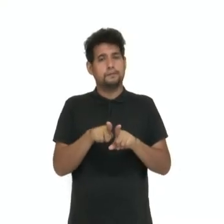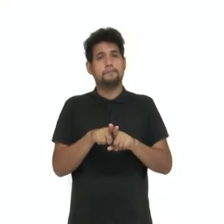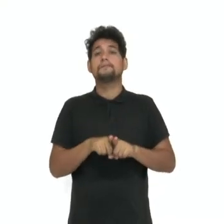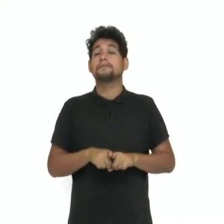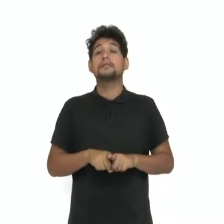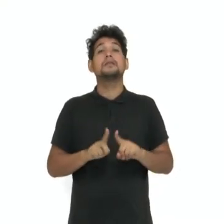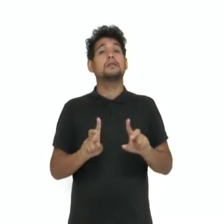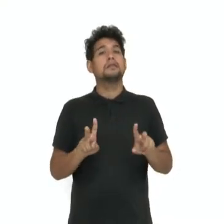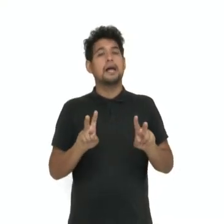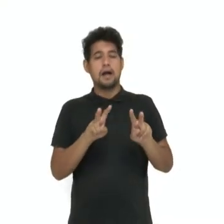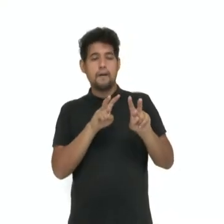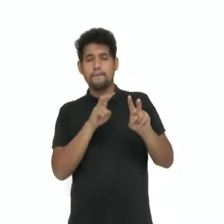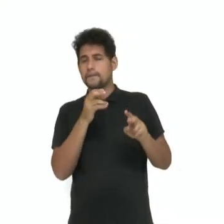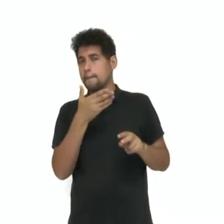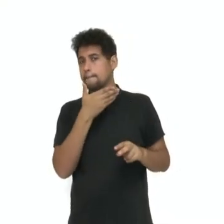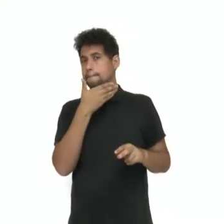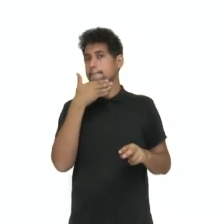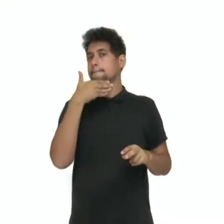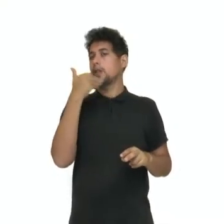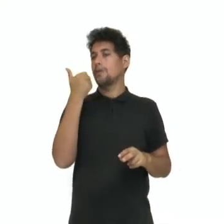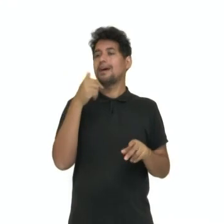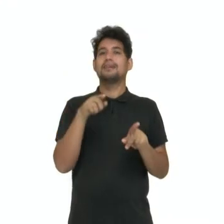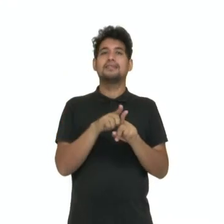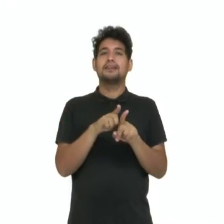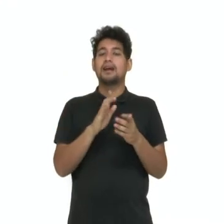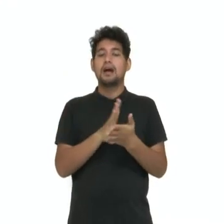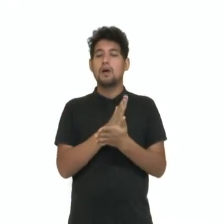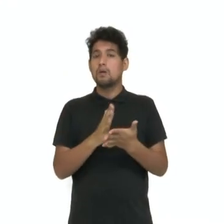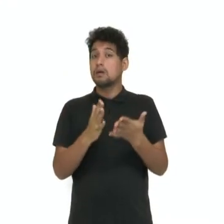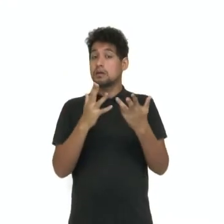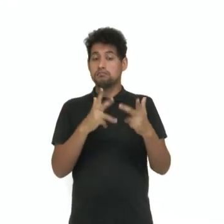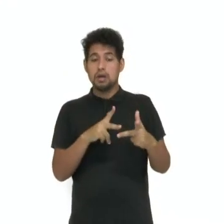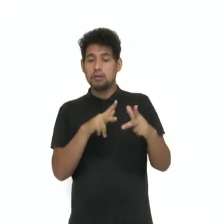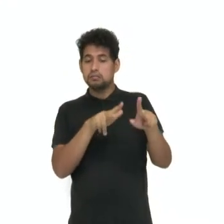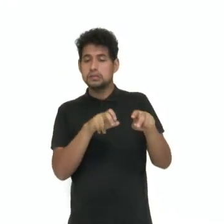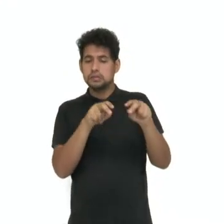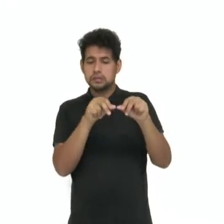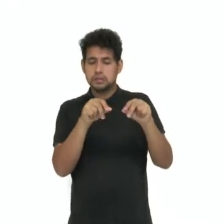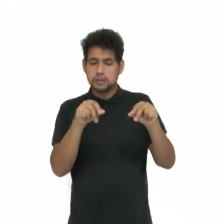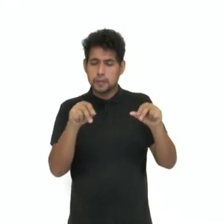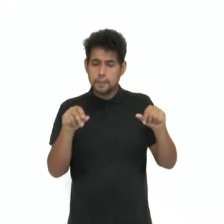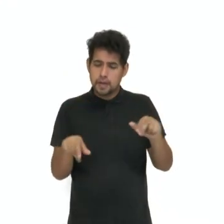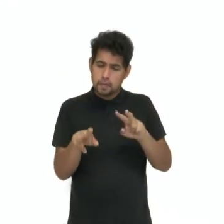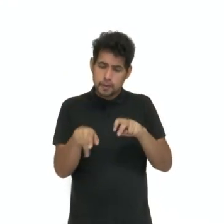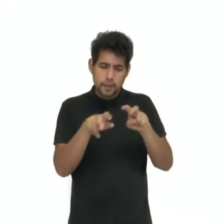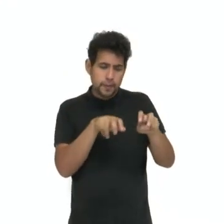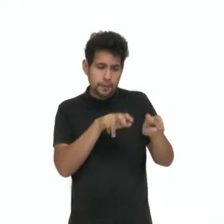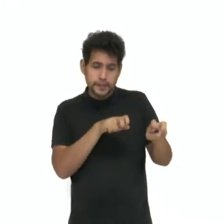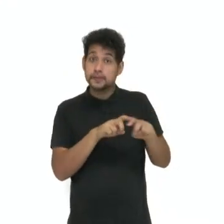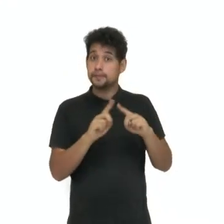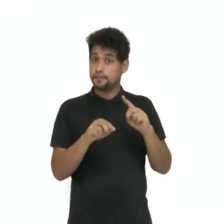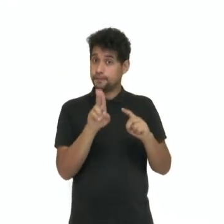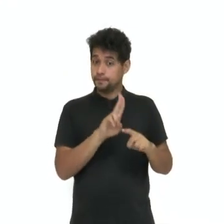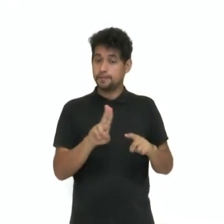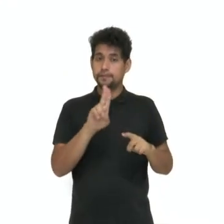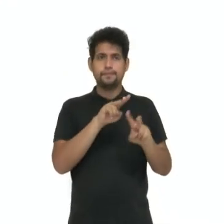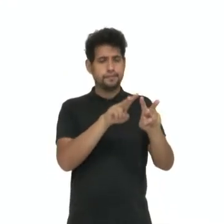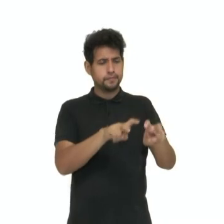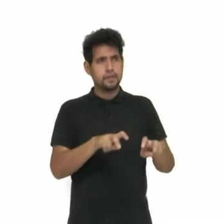na agricultura, né, melhorar aí várias espécies de sementes para depois ser utilizados na